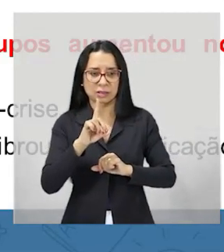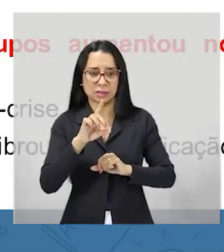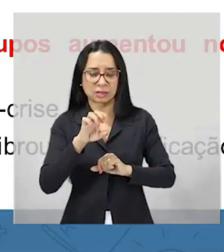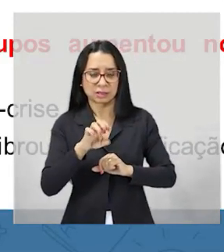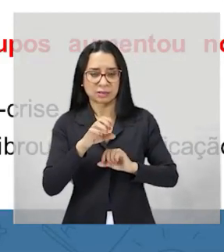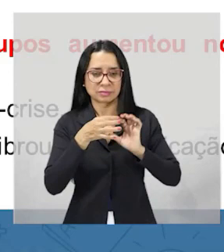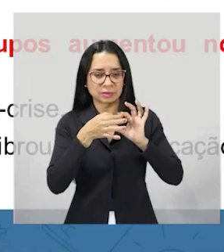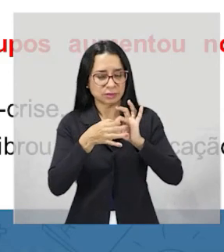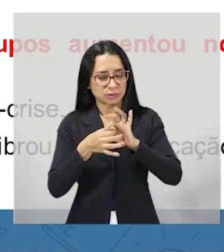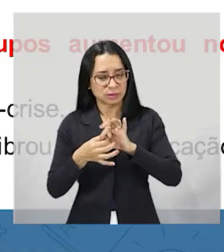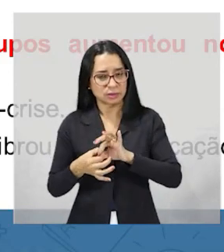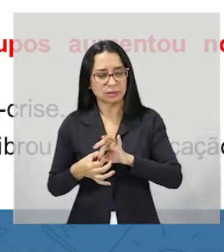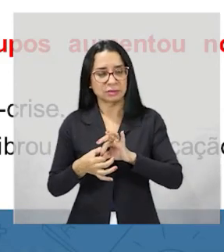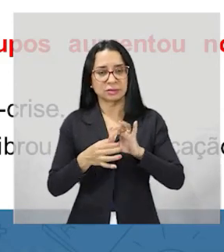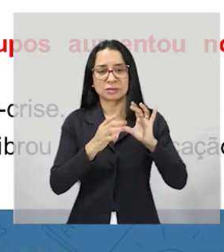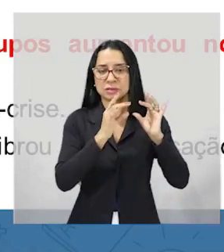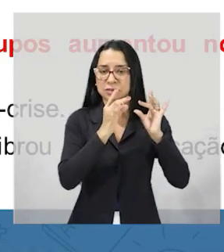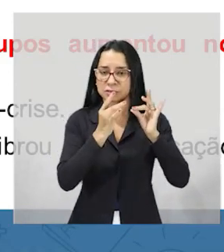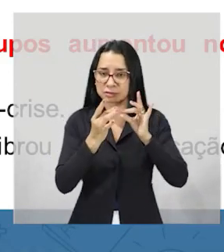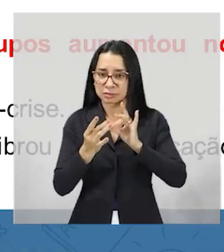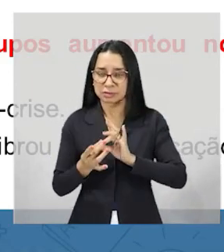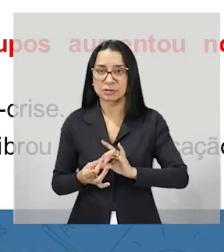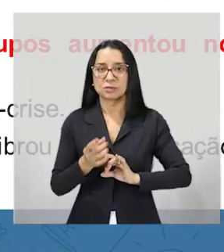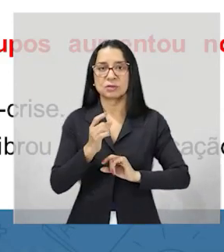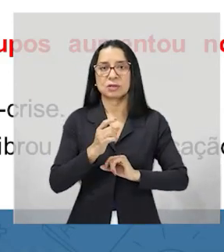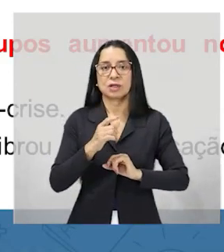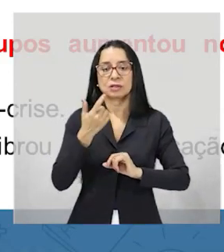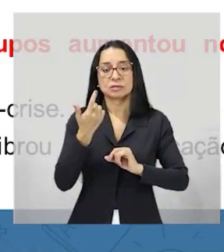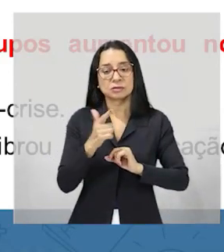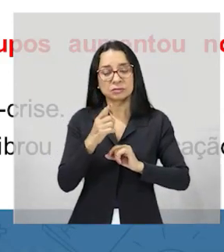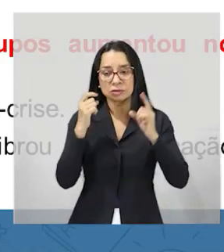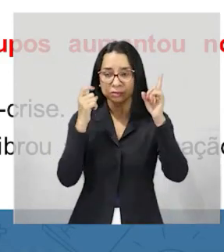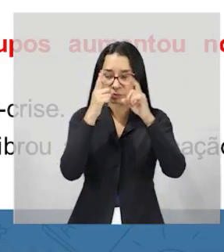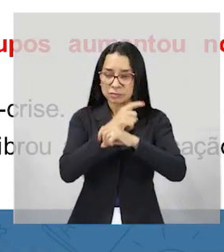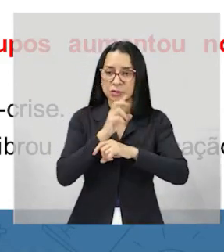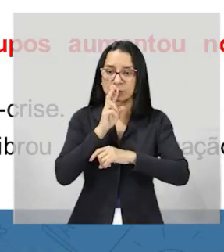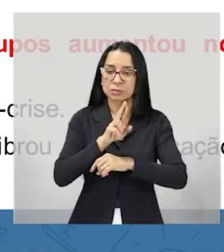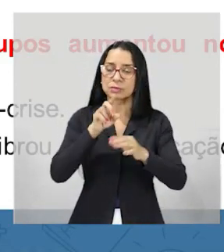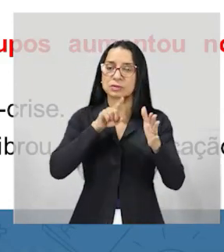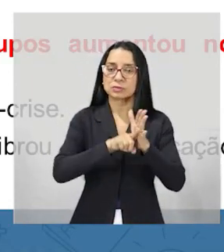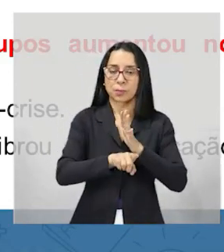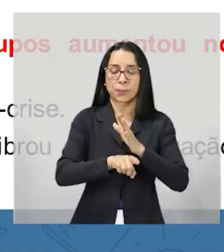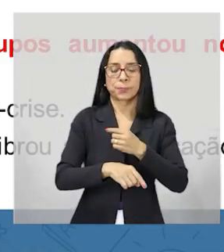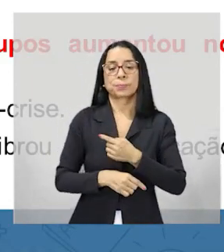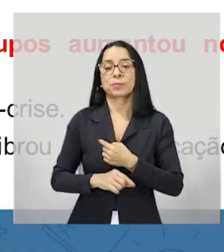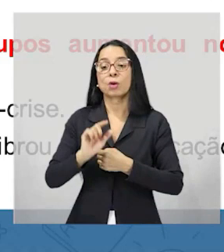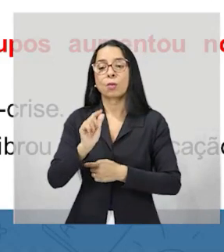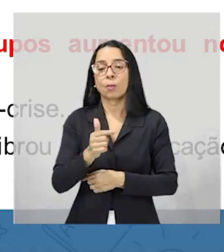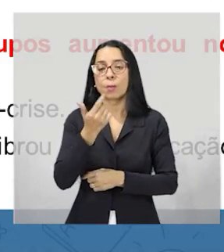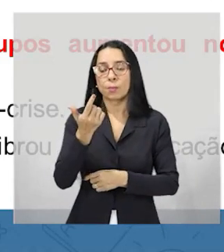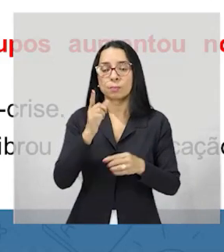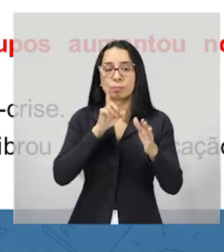ter dificuldades para responder essas questões. Belezinha? Bora responder mais uma. Vamos lá.